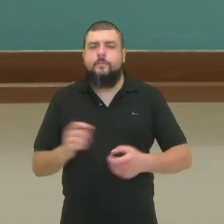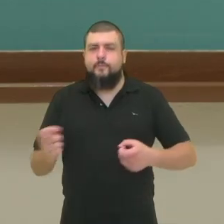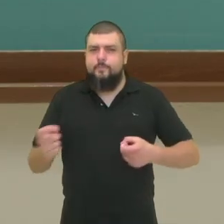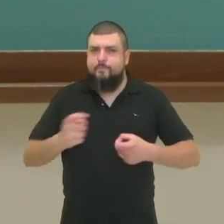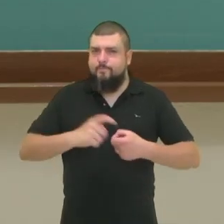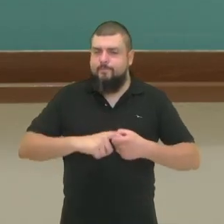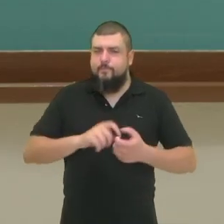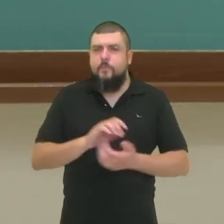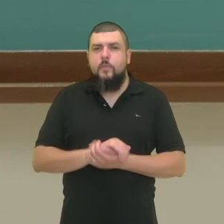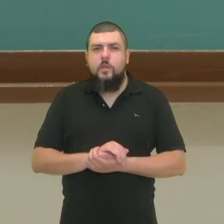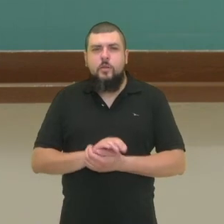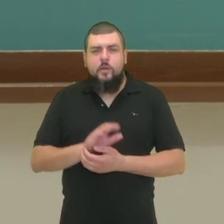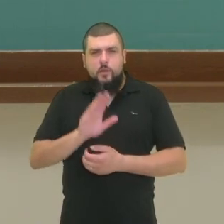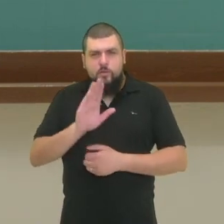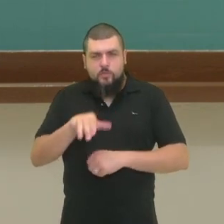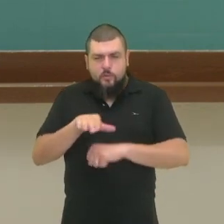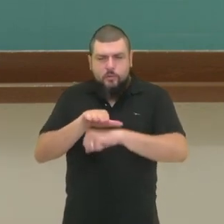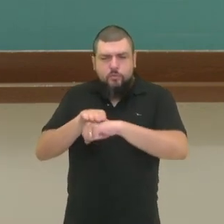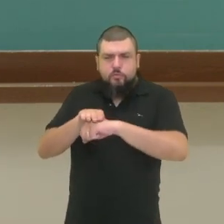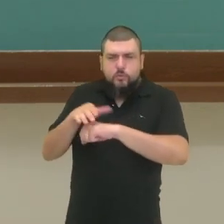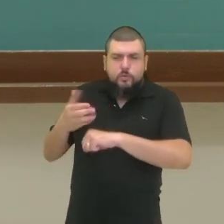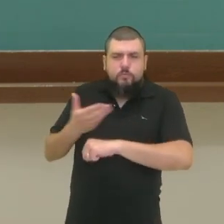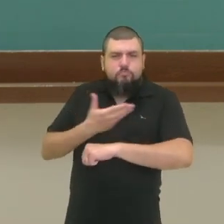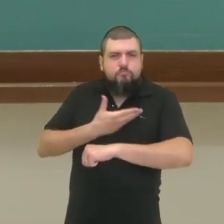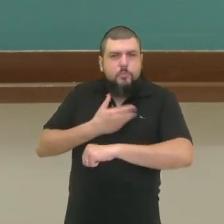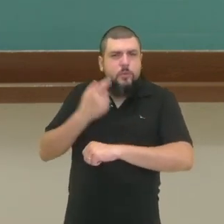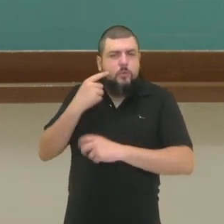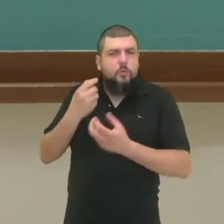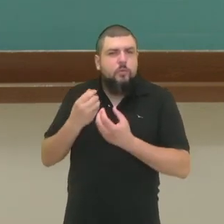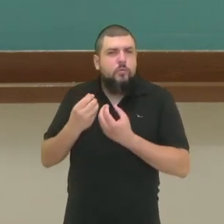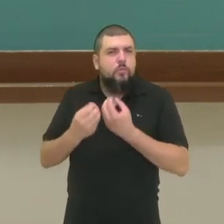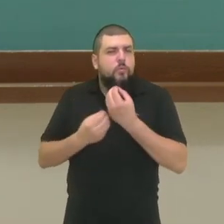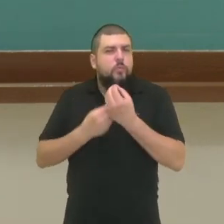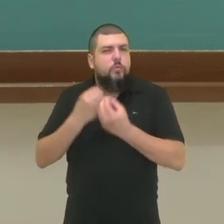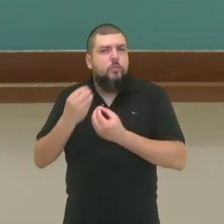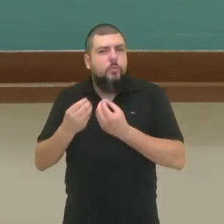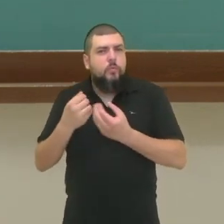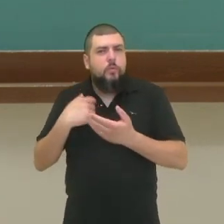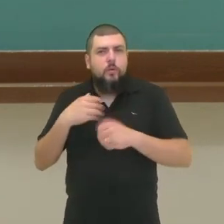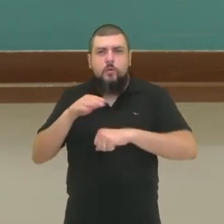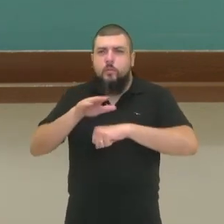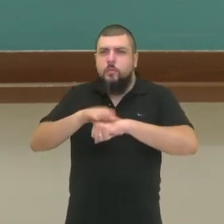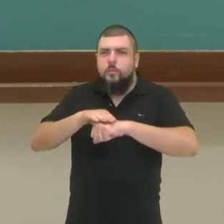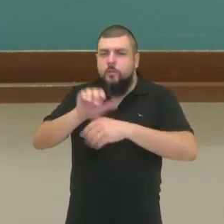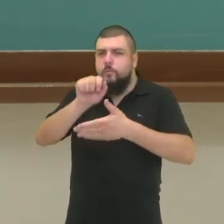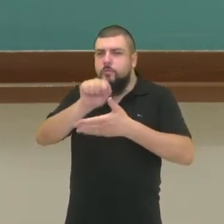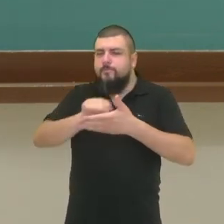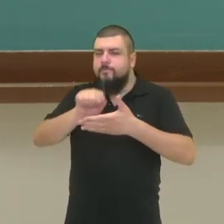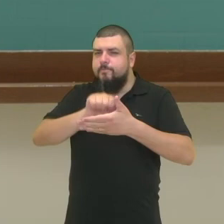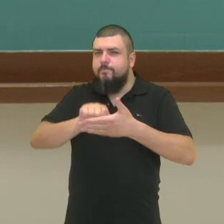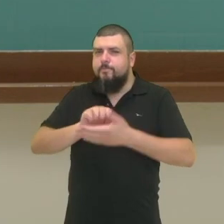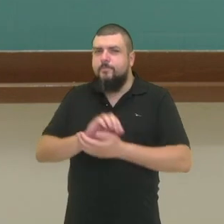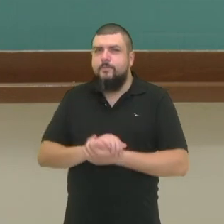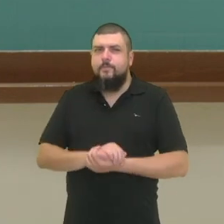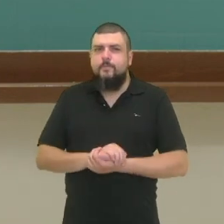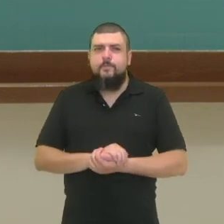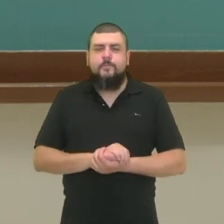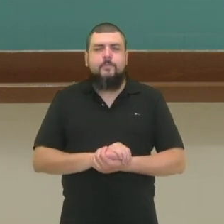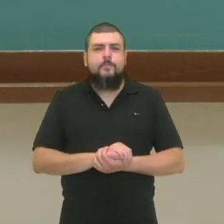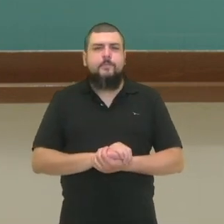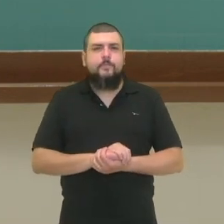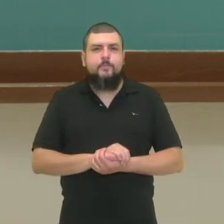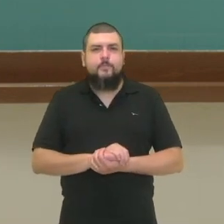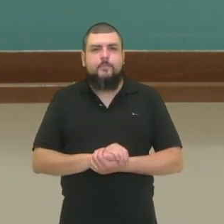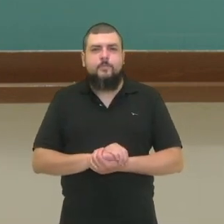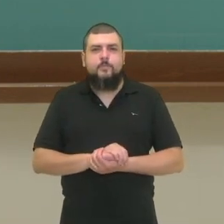Voltei, já conversou com o colega, já imaginou como seria a sua reportagem? Olha só,